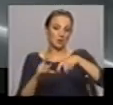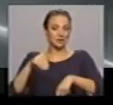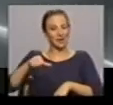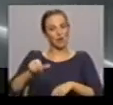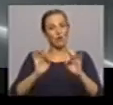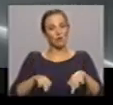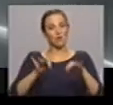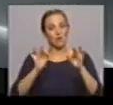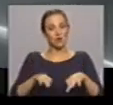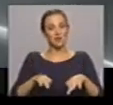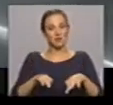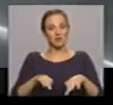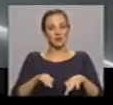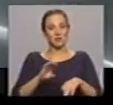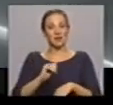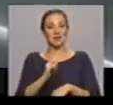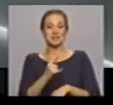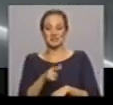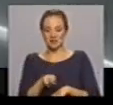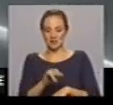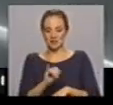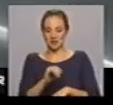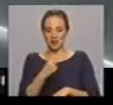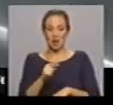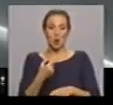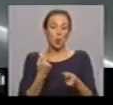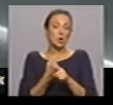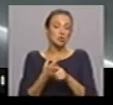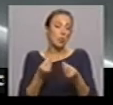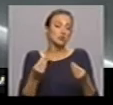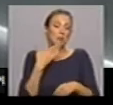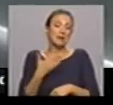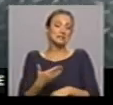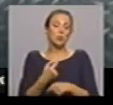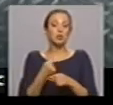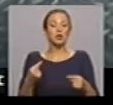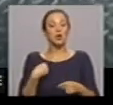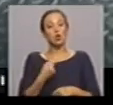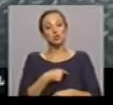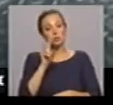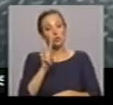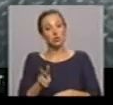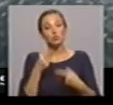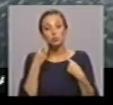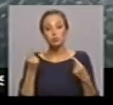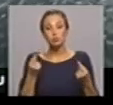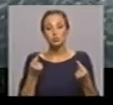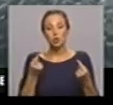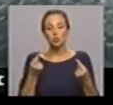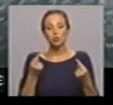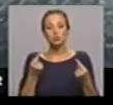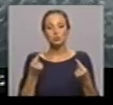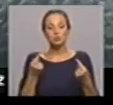o fim, no fundo, da Cassini. E temos tanto para agradecer à Cassini, porque mostrou-nos isto que nós estamos a ver. Mostrou-nos